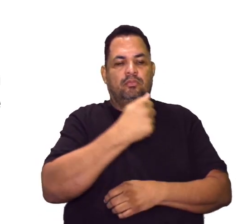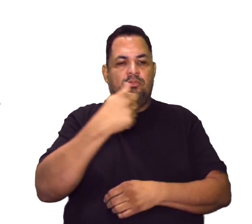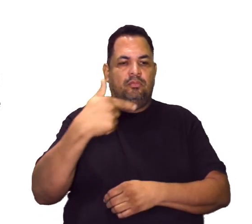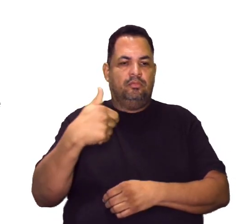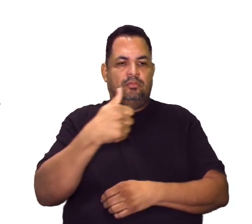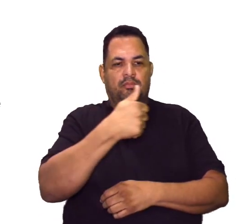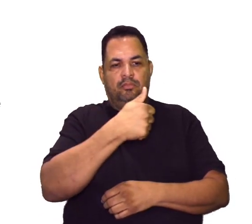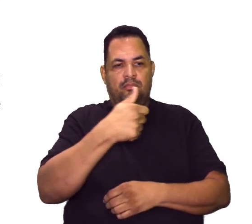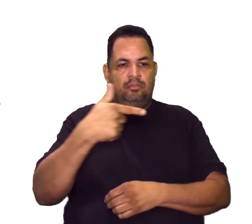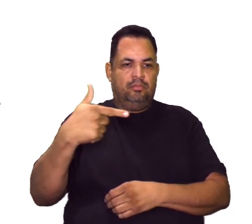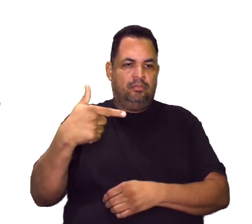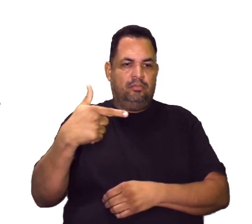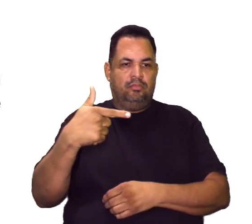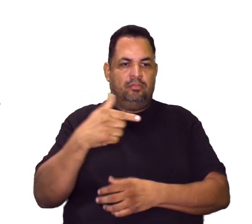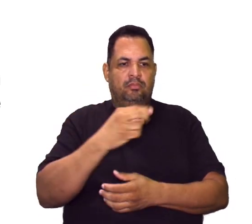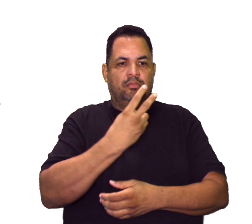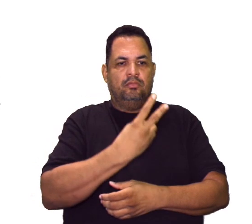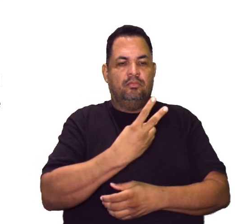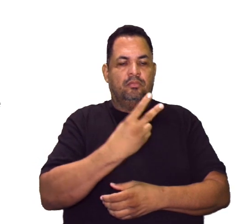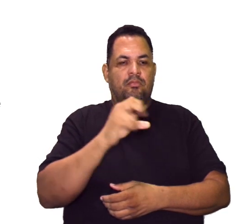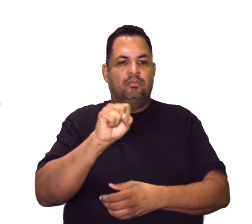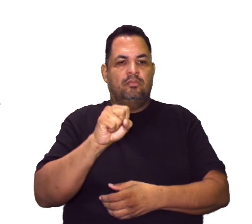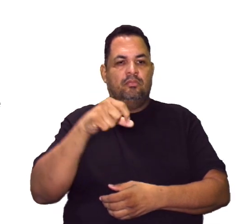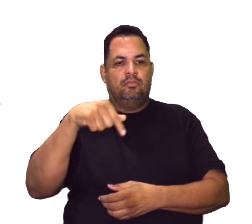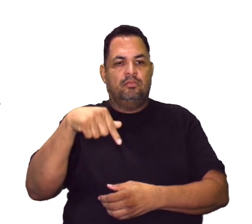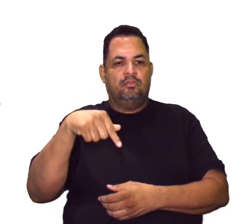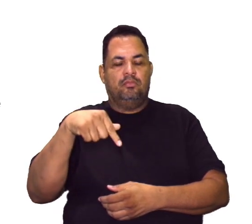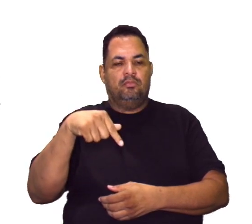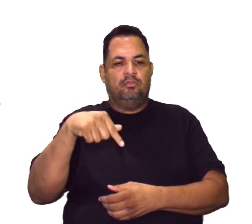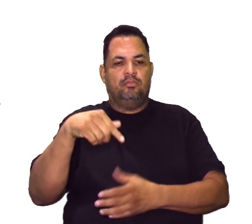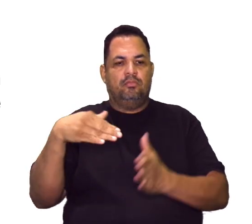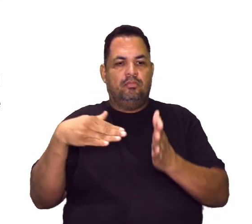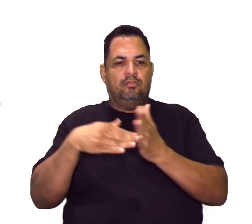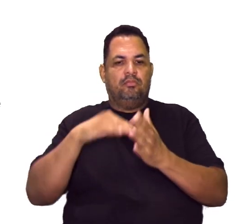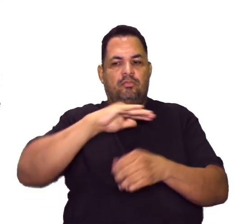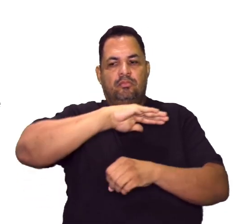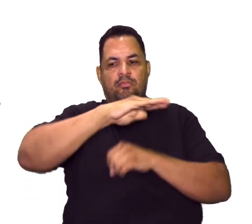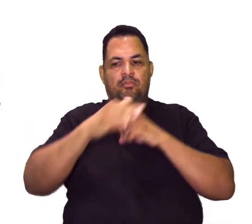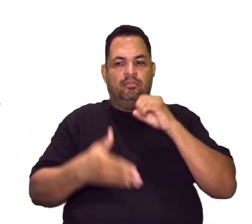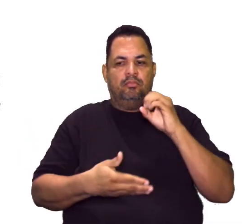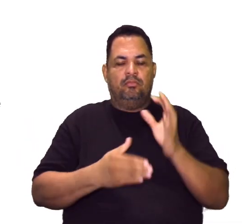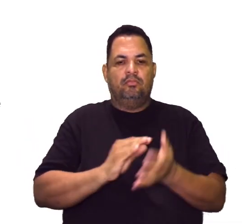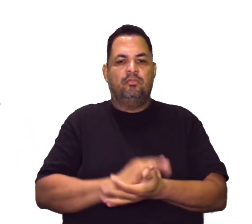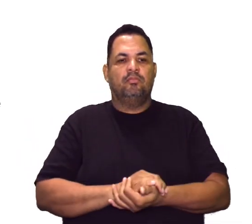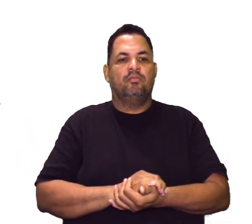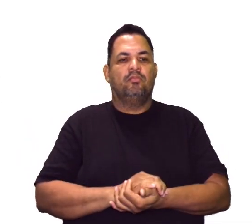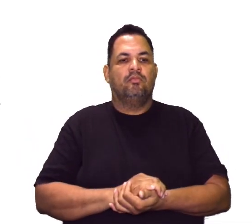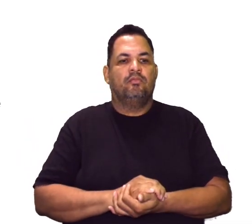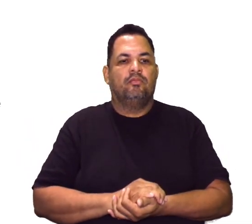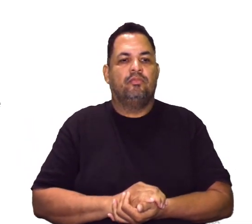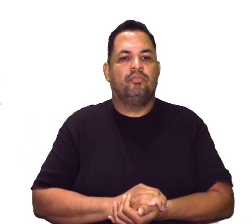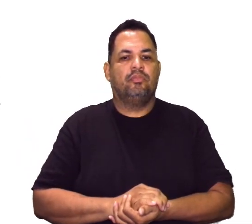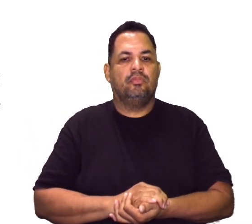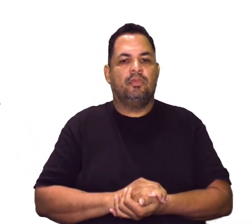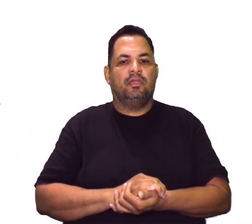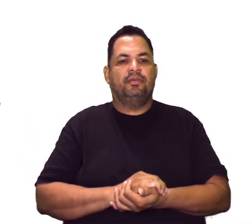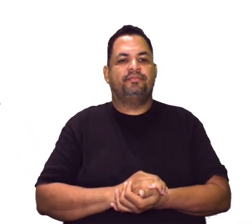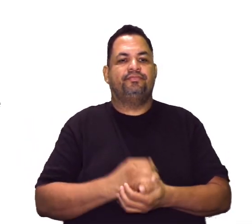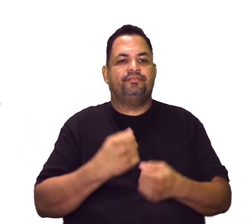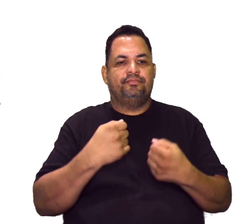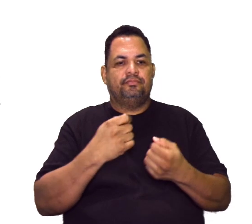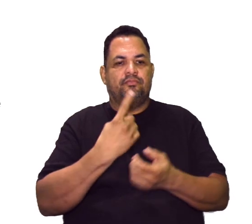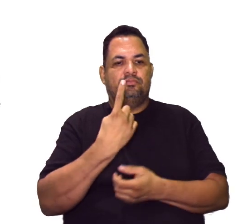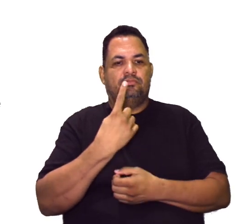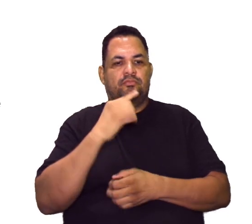Então, 2, 8, 7 na última camada. Lógico que cada cloro, ele precisa de